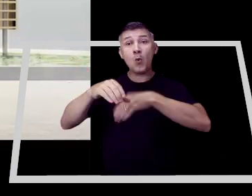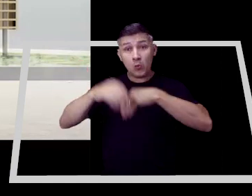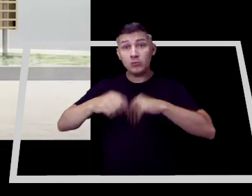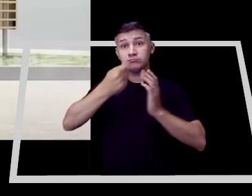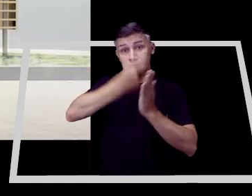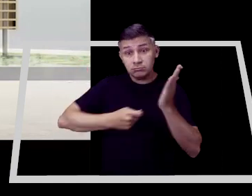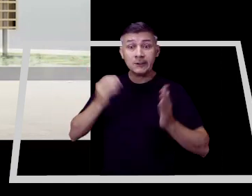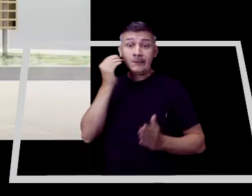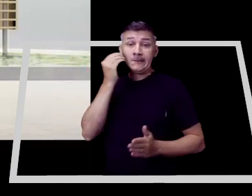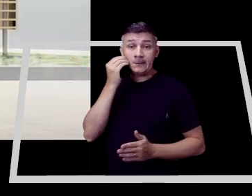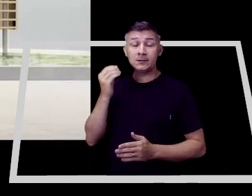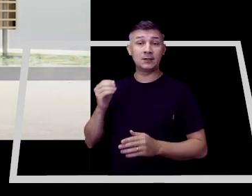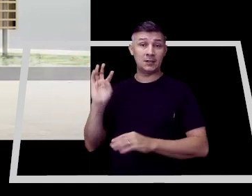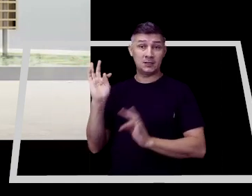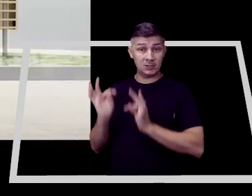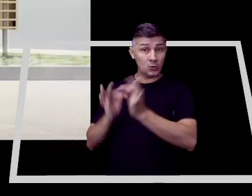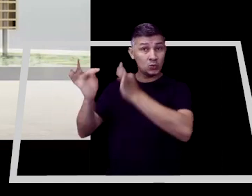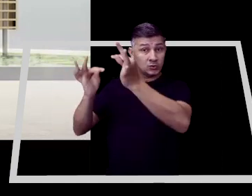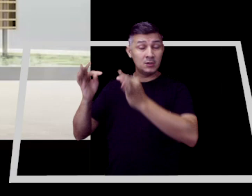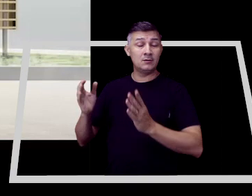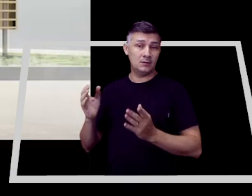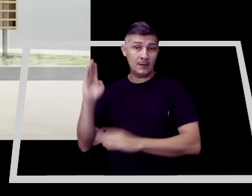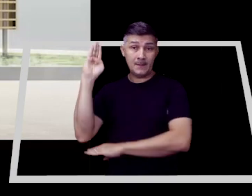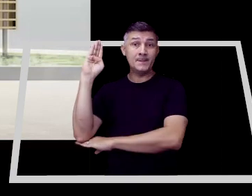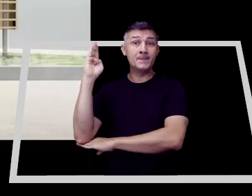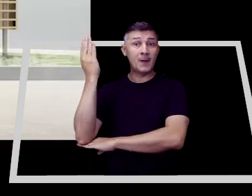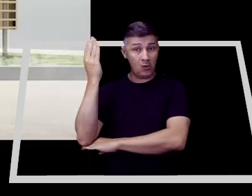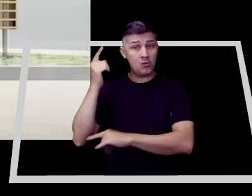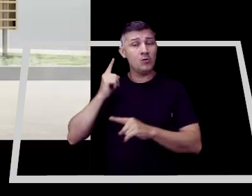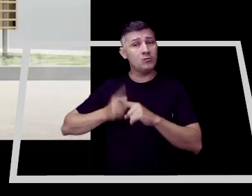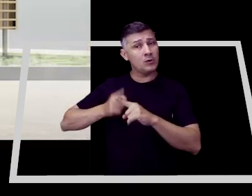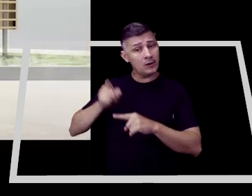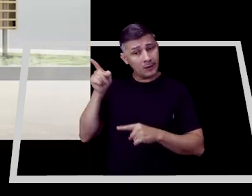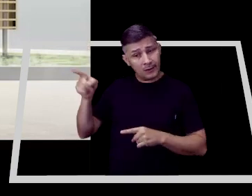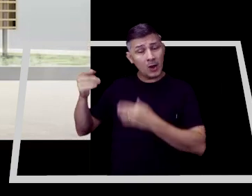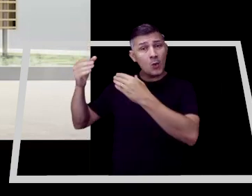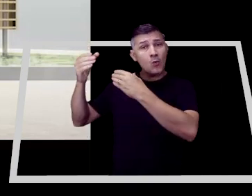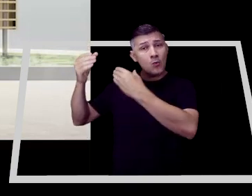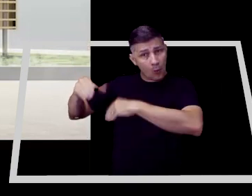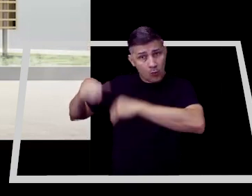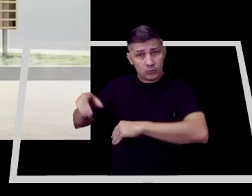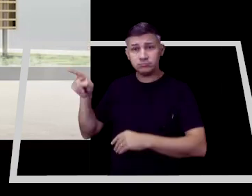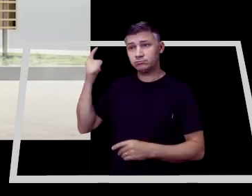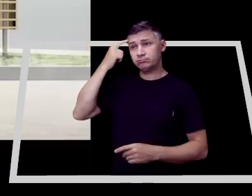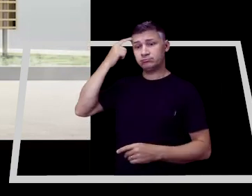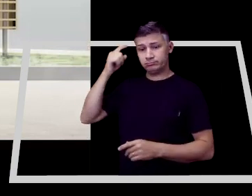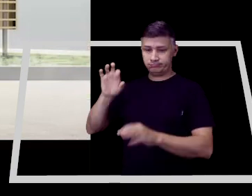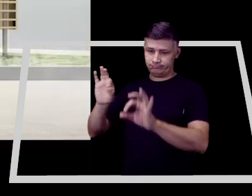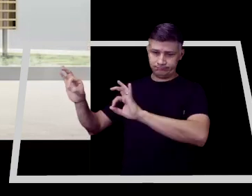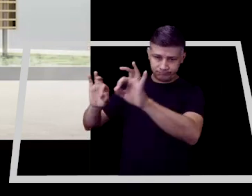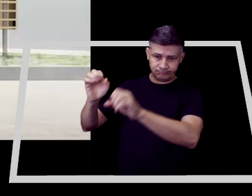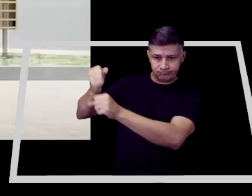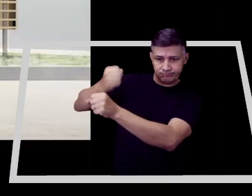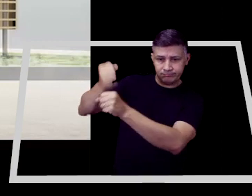gente optou pela tecnologia da madeira também, porque uma das premissas do concurso era, além